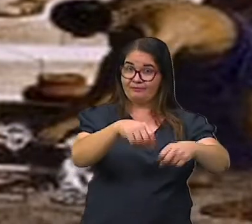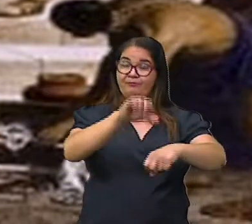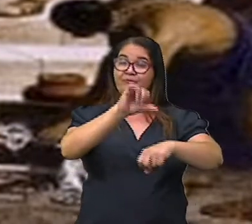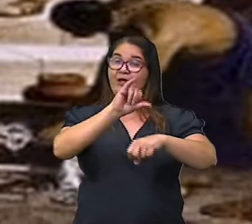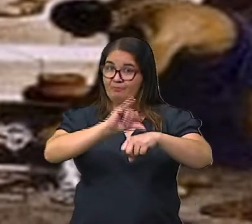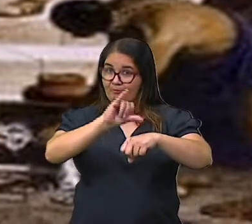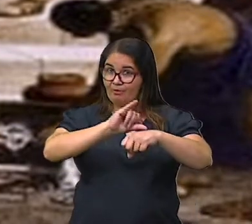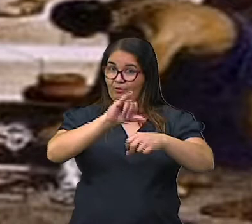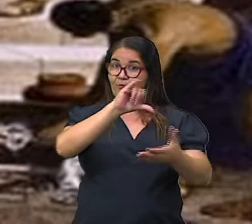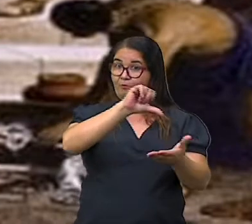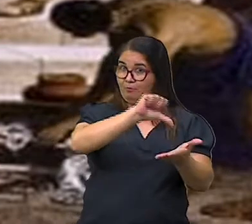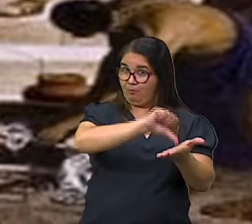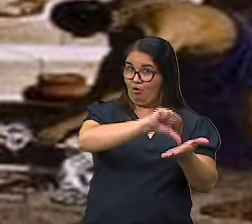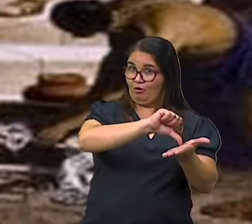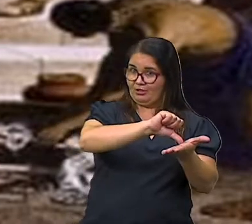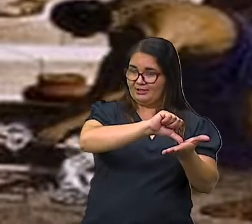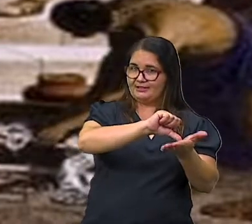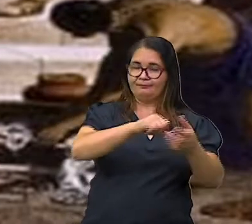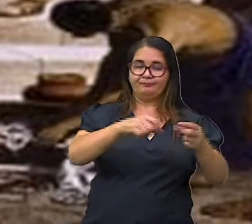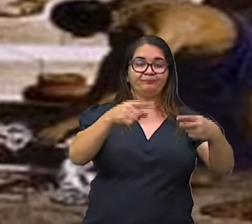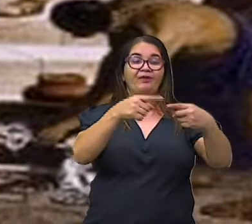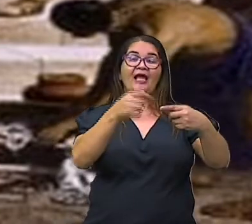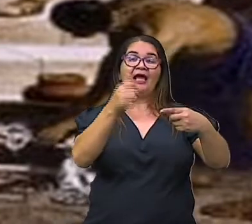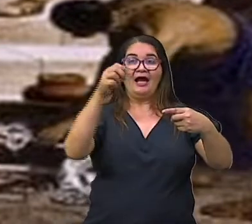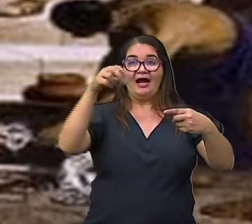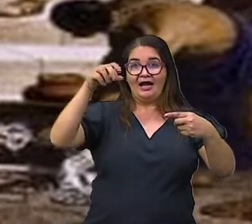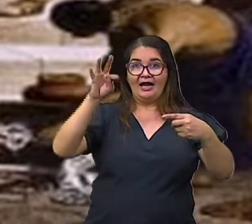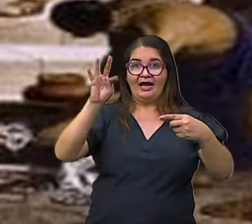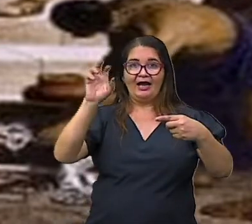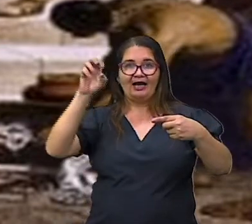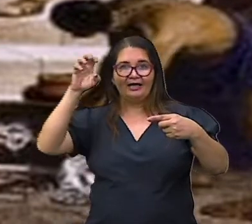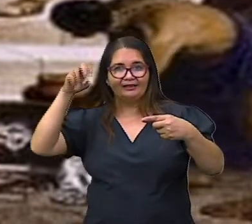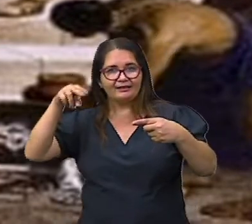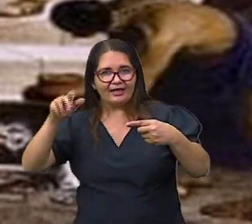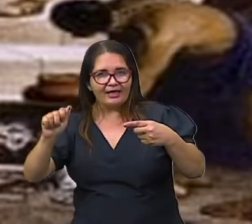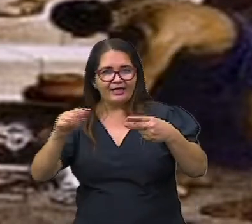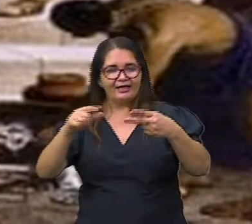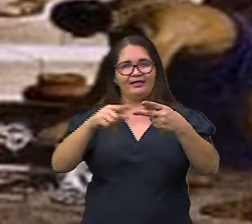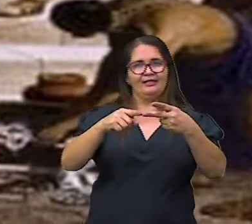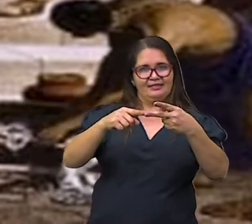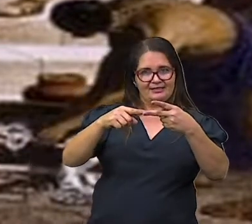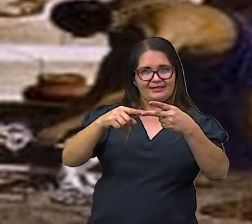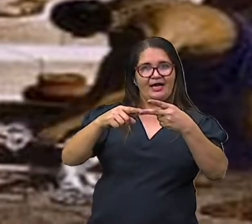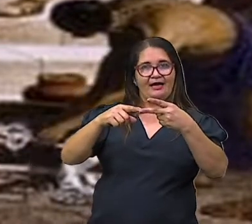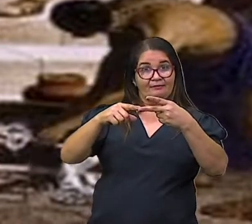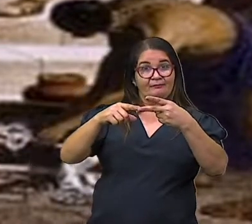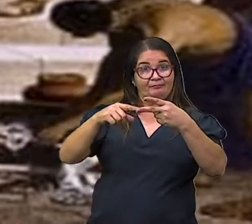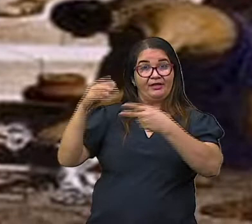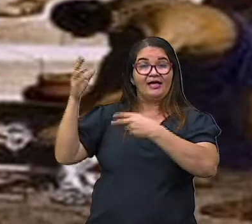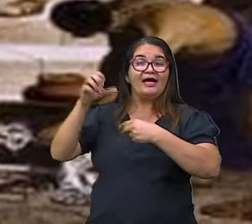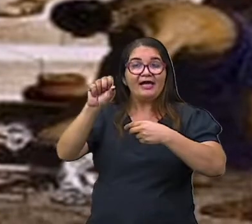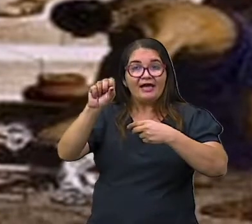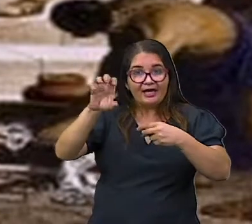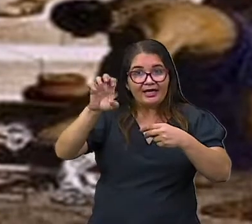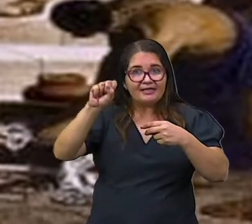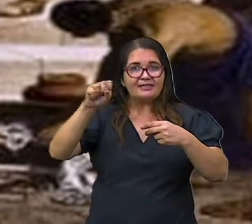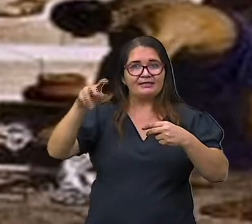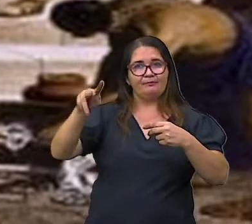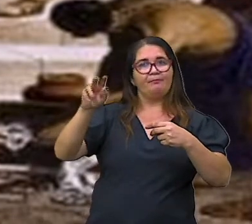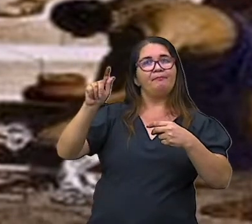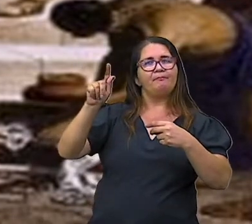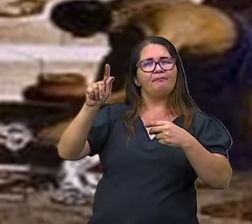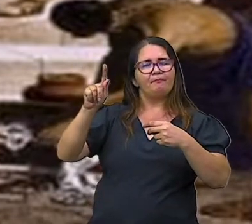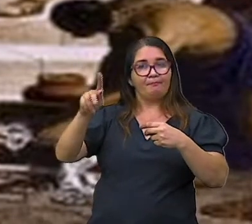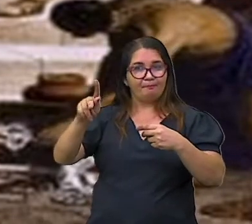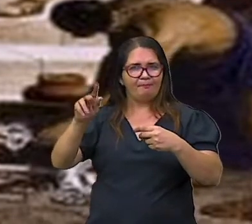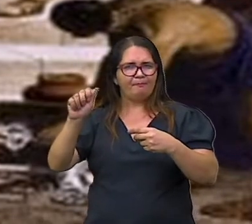Esparta, Tebas, Corinto e Rhodes. A polis é comumente conhecida como cidade-estado, uma